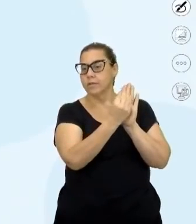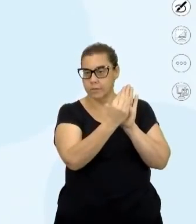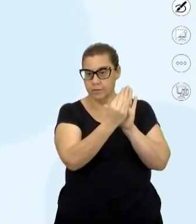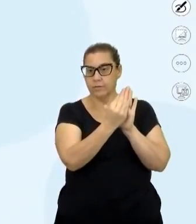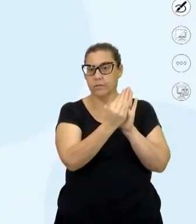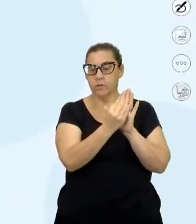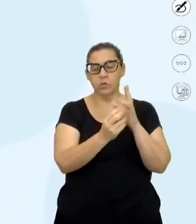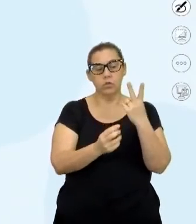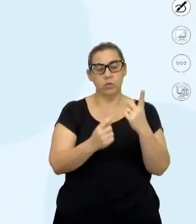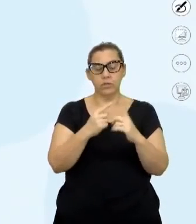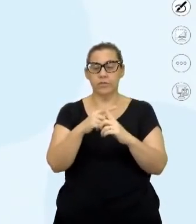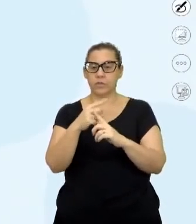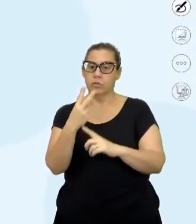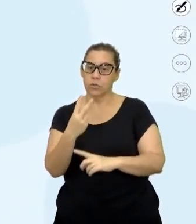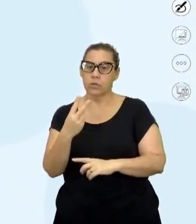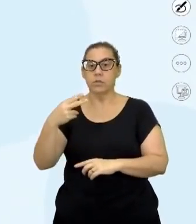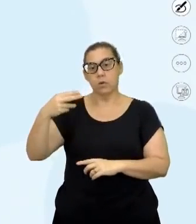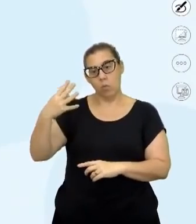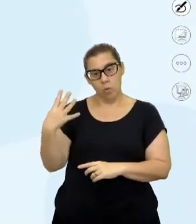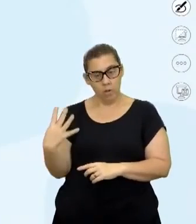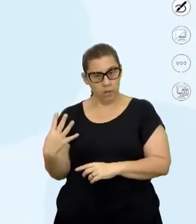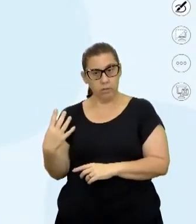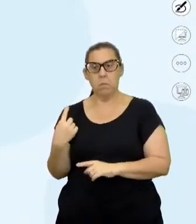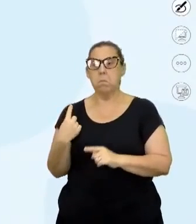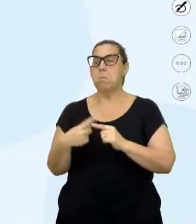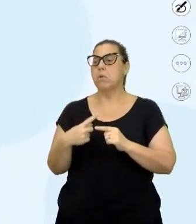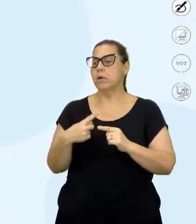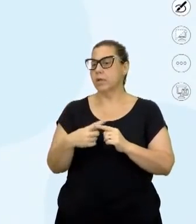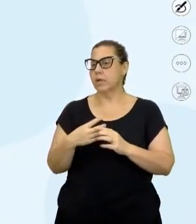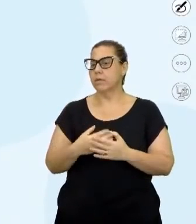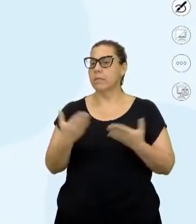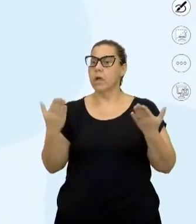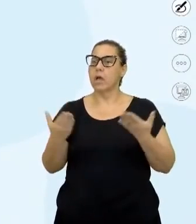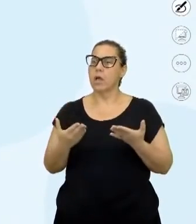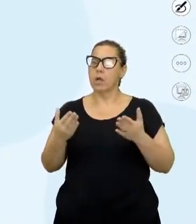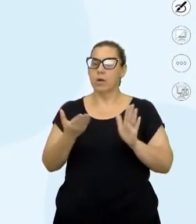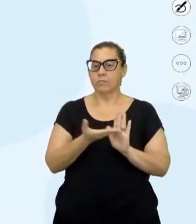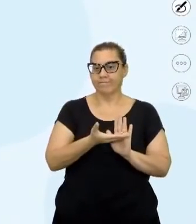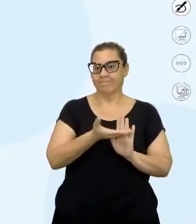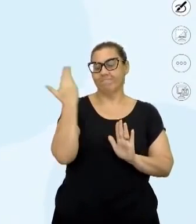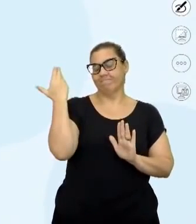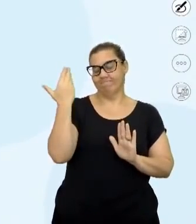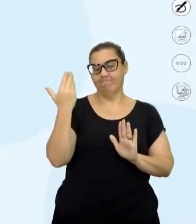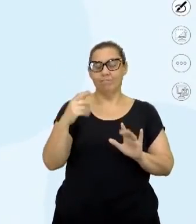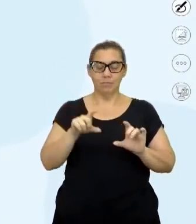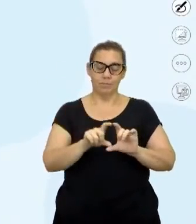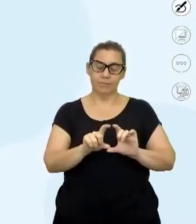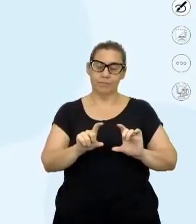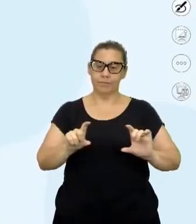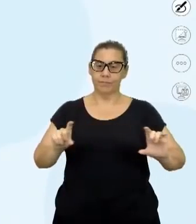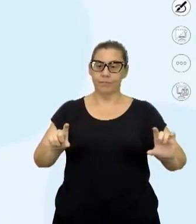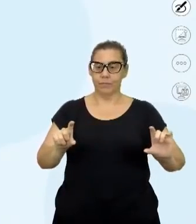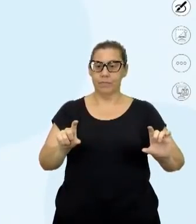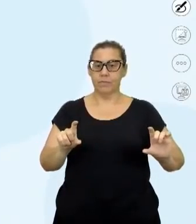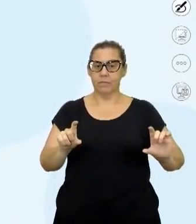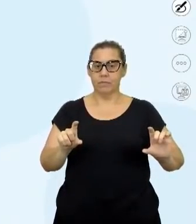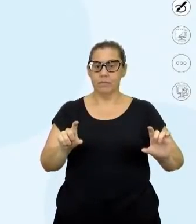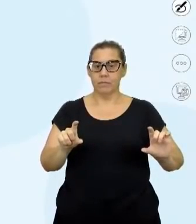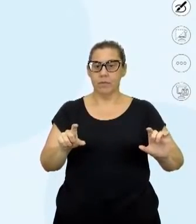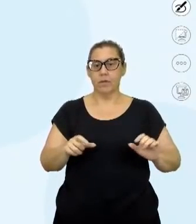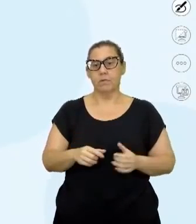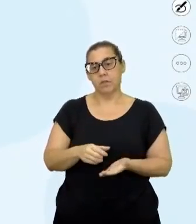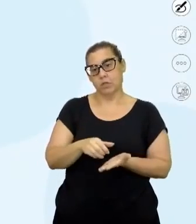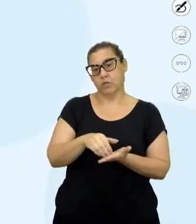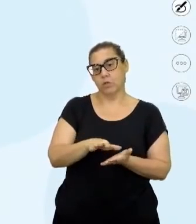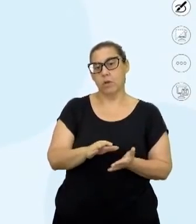aqui 2 vezes 2, que é o 4. Por quê? Porque agora eu vou cortar um outro retângulo, para sobrar aqui o A menos